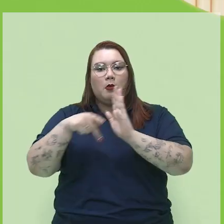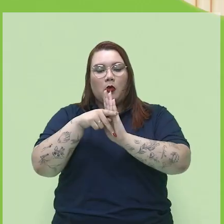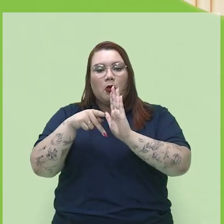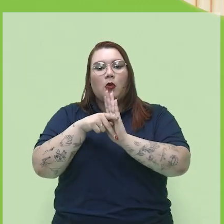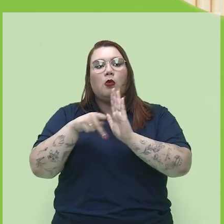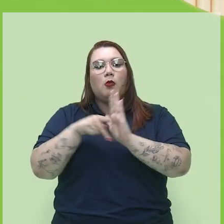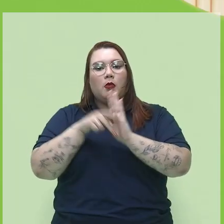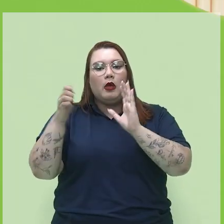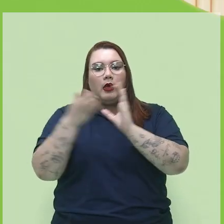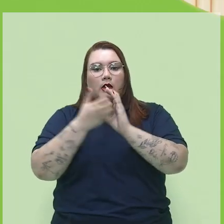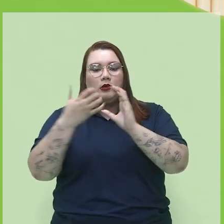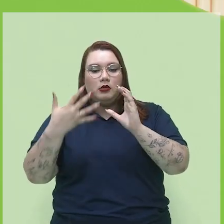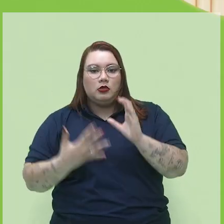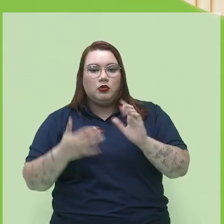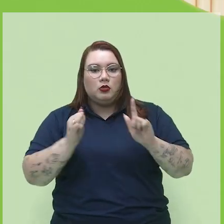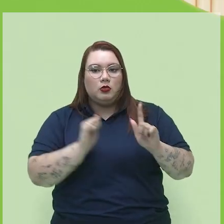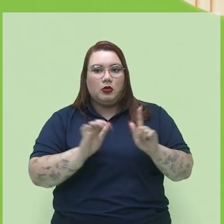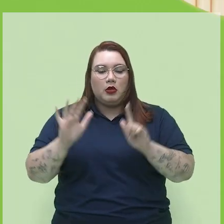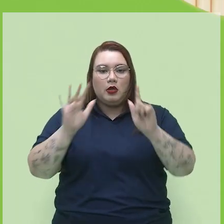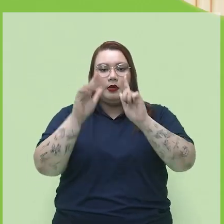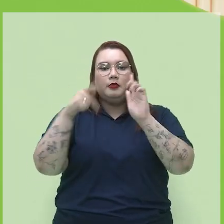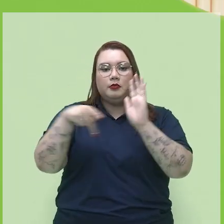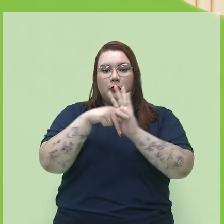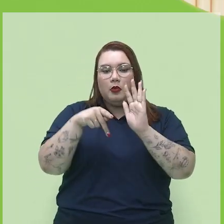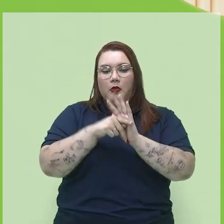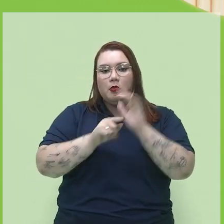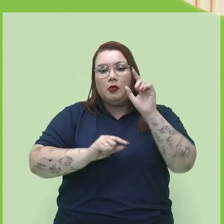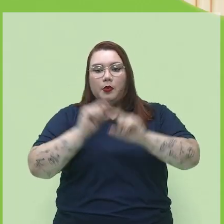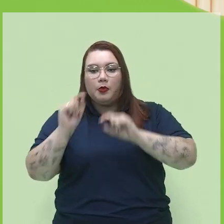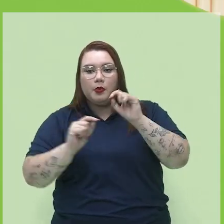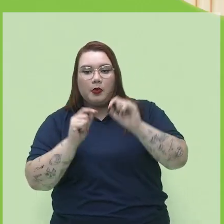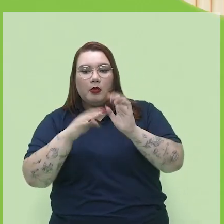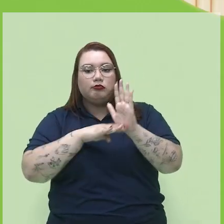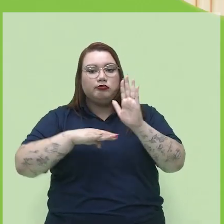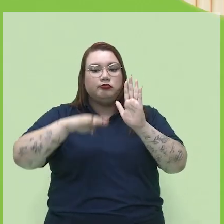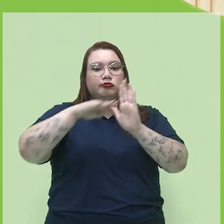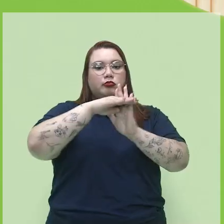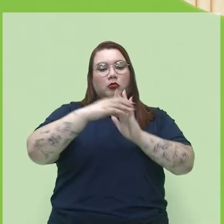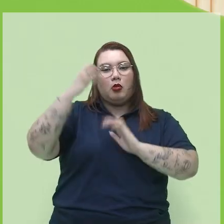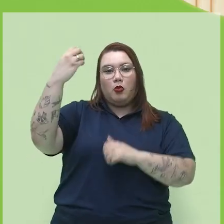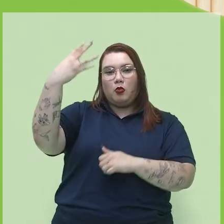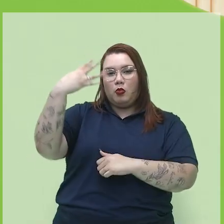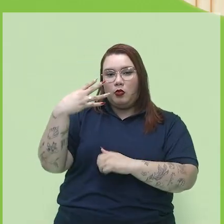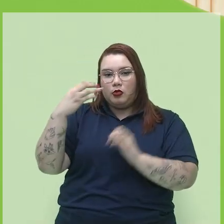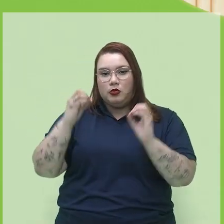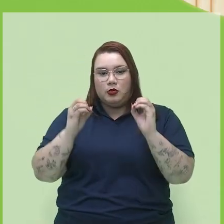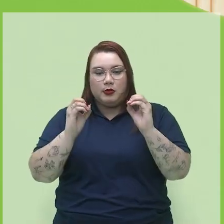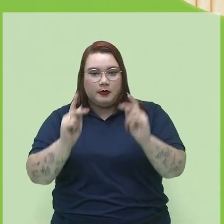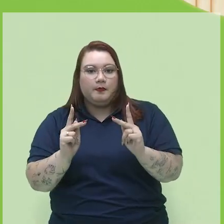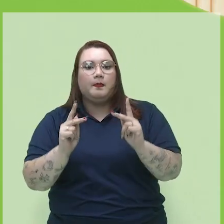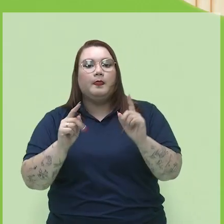identificar justamente essa característica do gás, através da intensidade da luz ali.